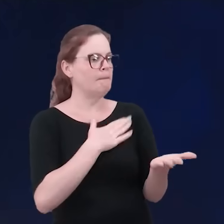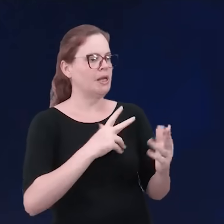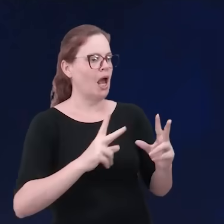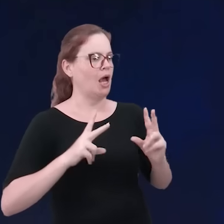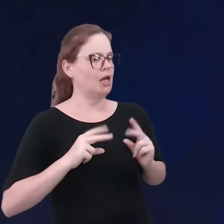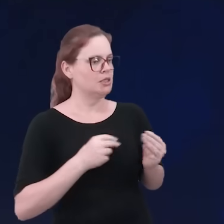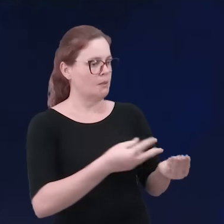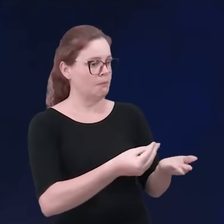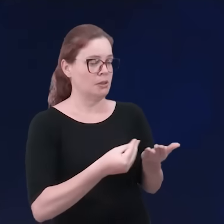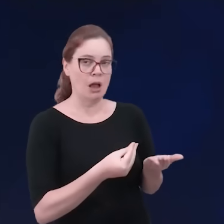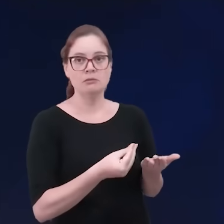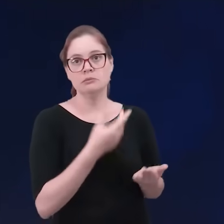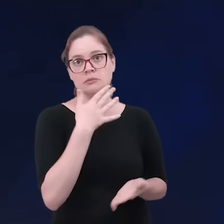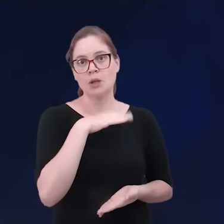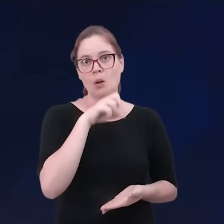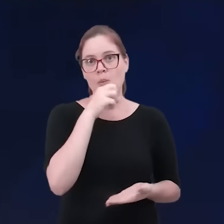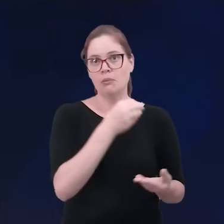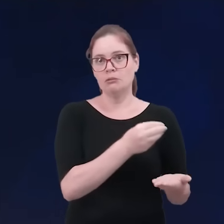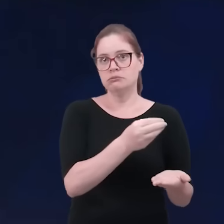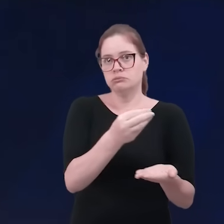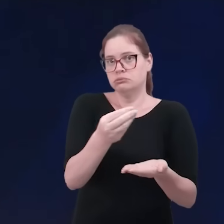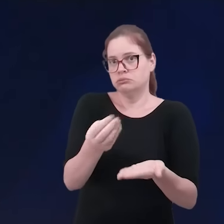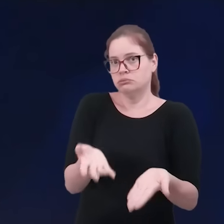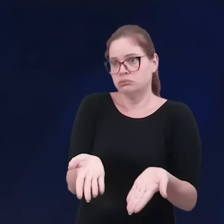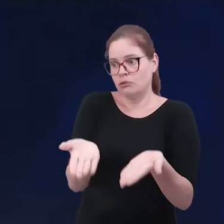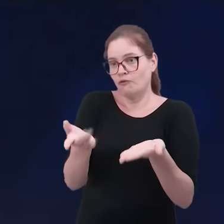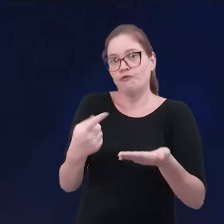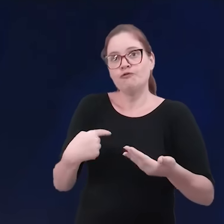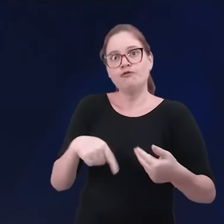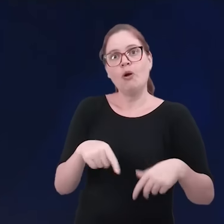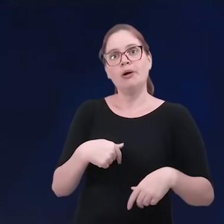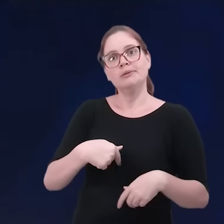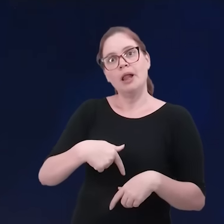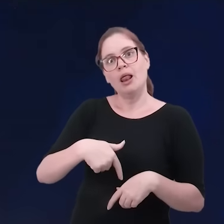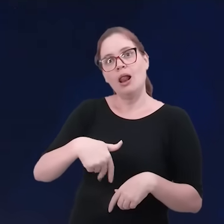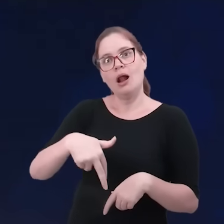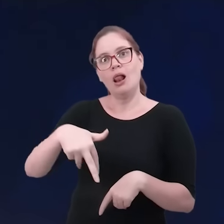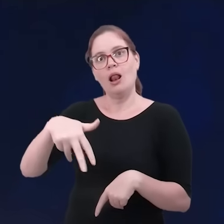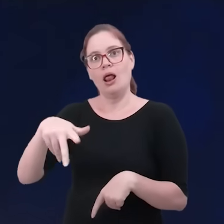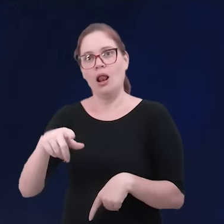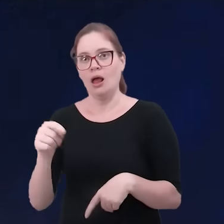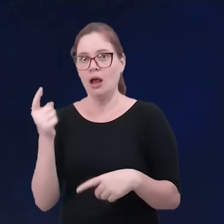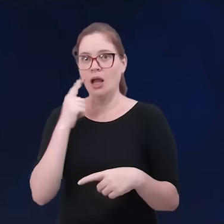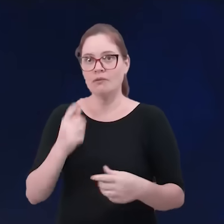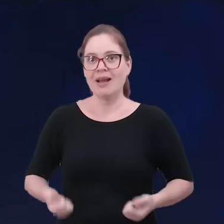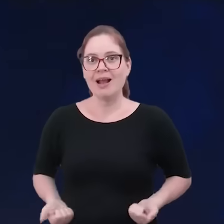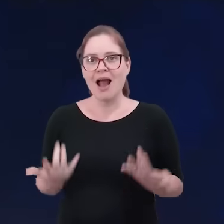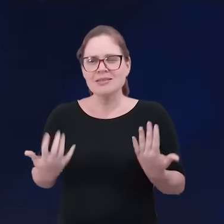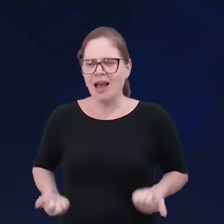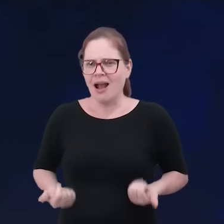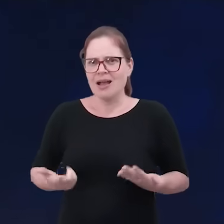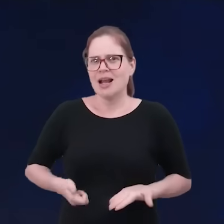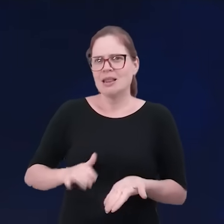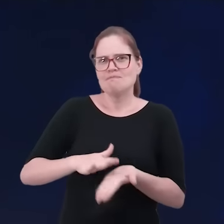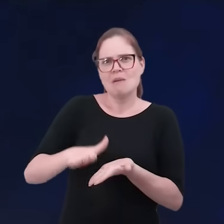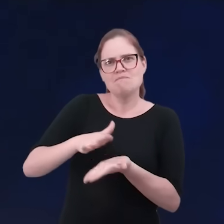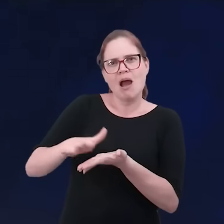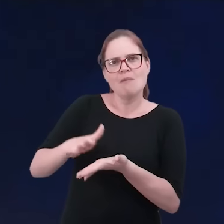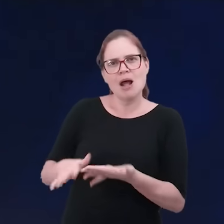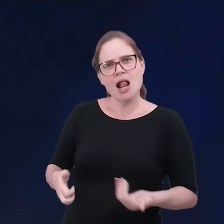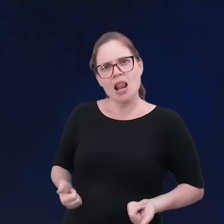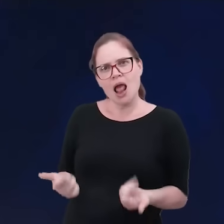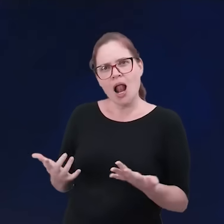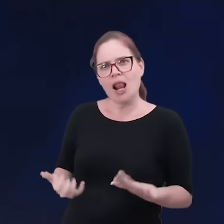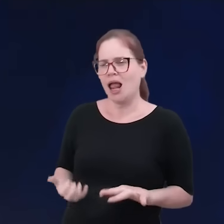viveu dissolutamente. Mas chegou um momento que ele cai em si, que ele viu que tudo aquilo que ele viu